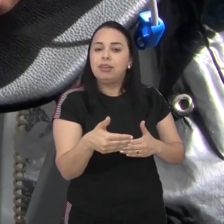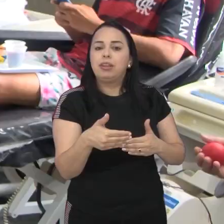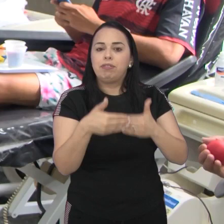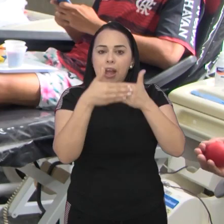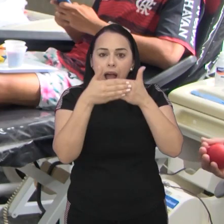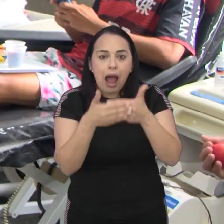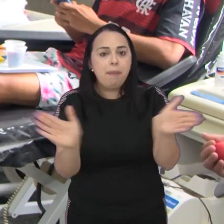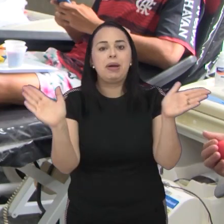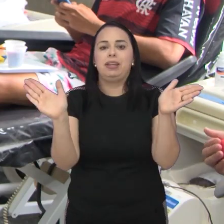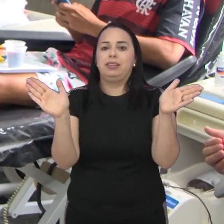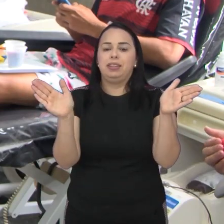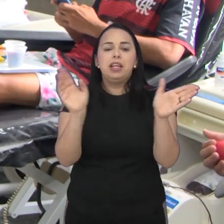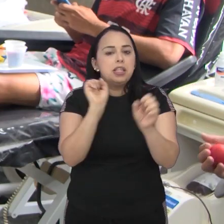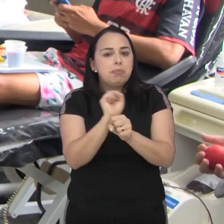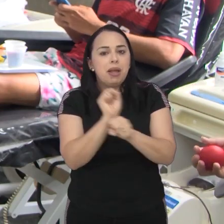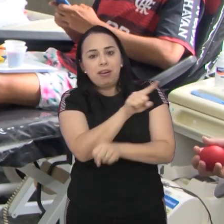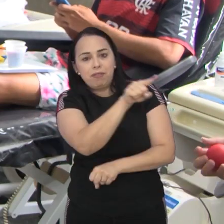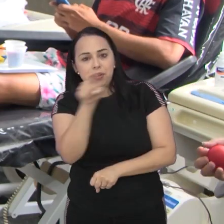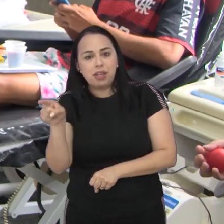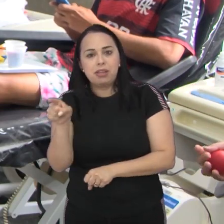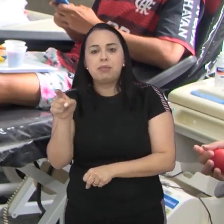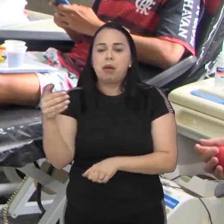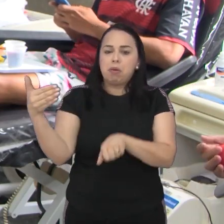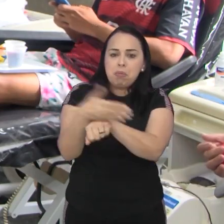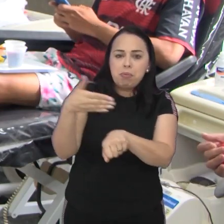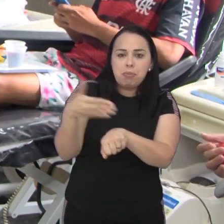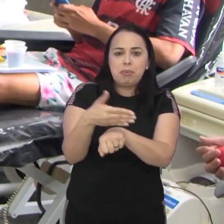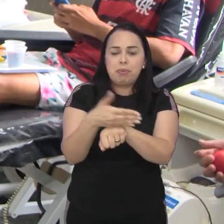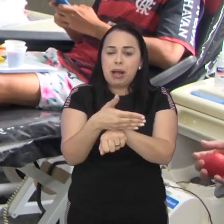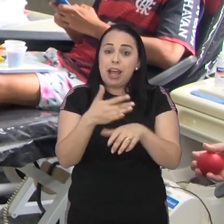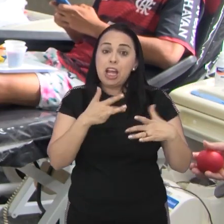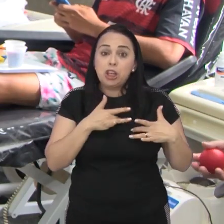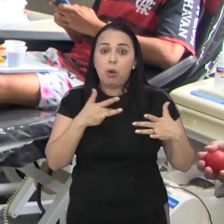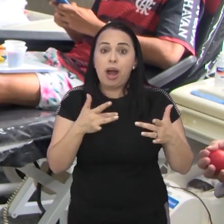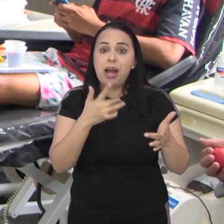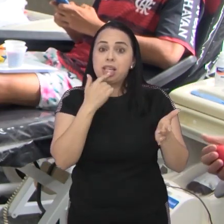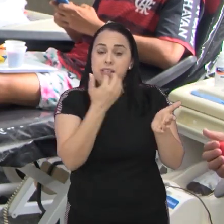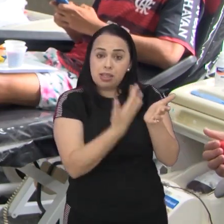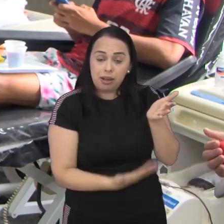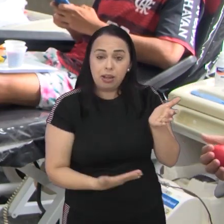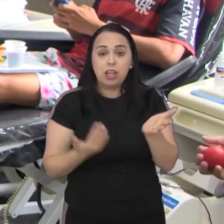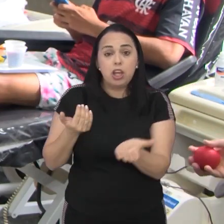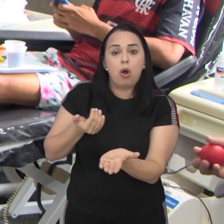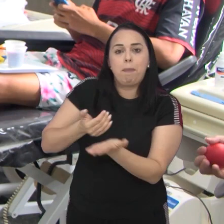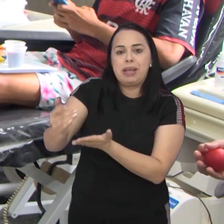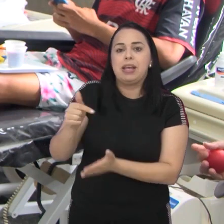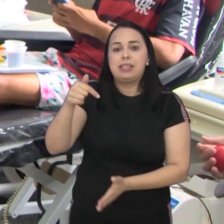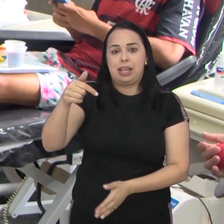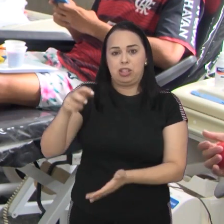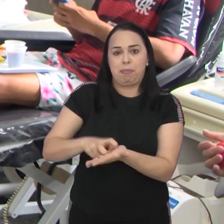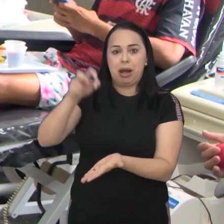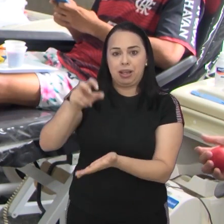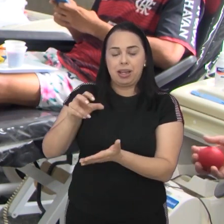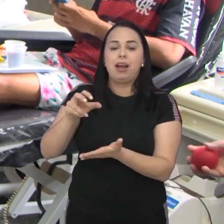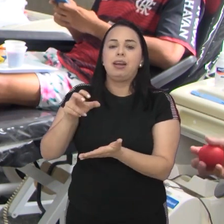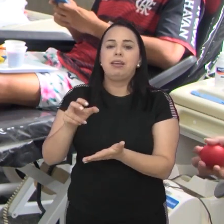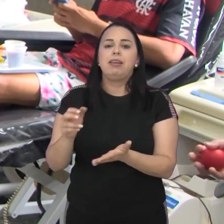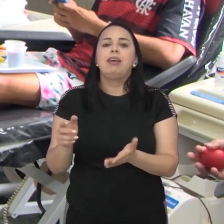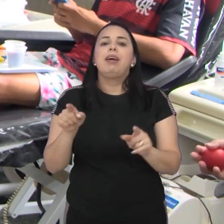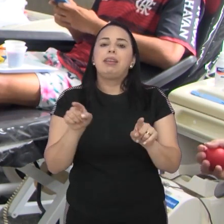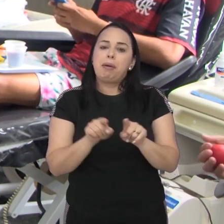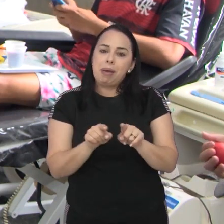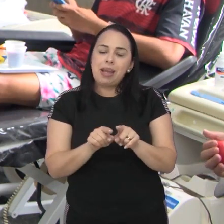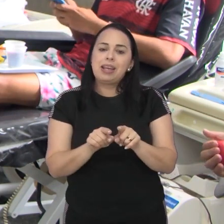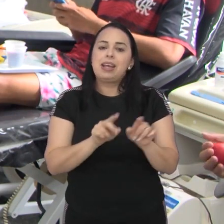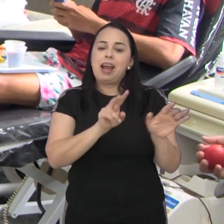dia do doador. Estamos esperando vocês, então, para comparecerem ao serviço. Lembrando que o atendimento se inicia às 7 da manhã e